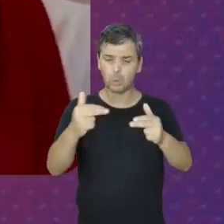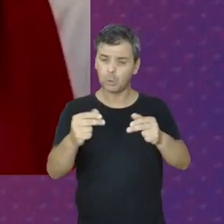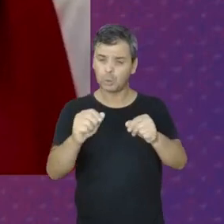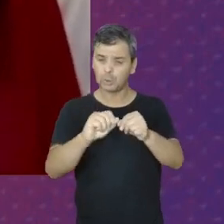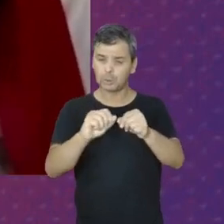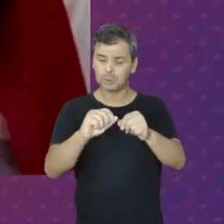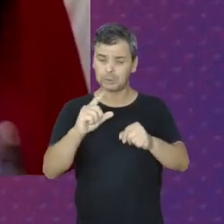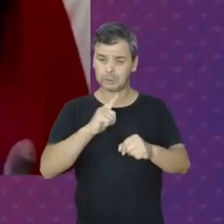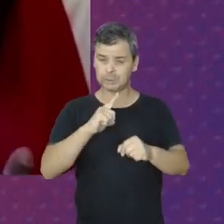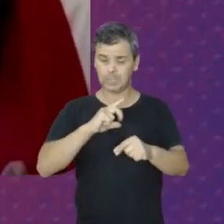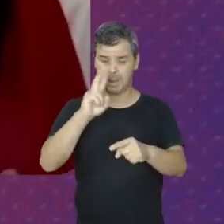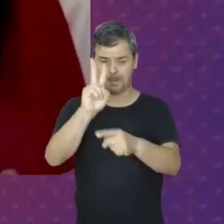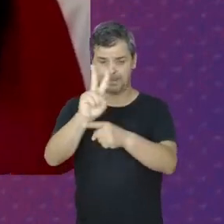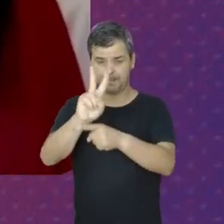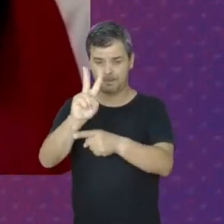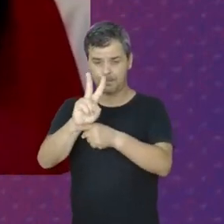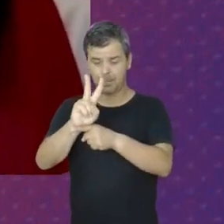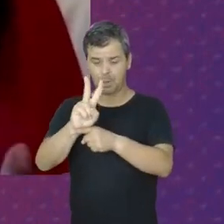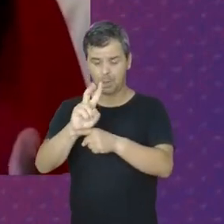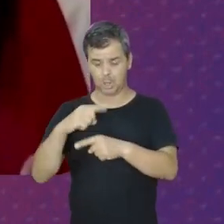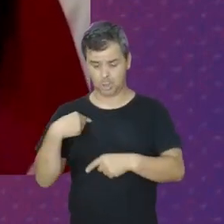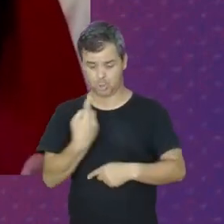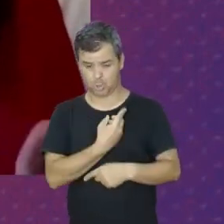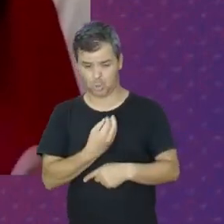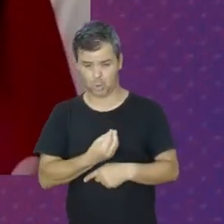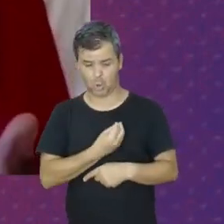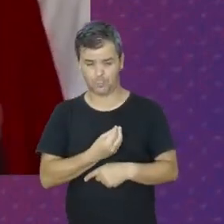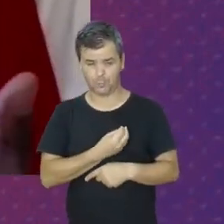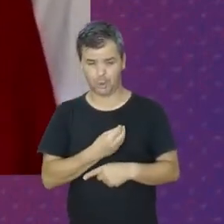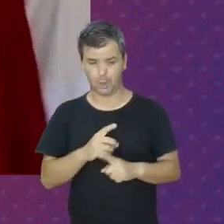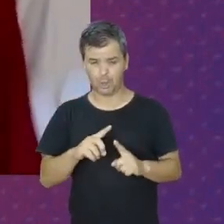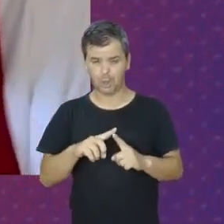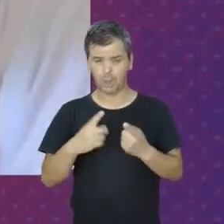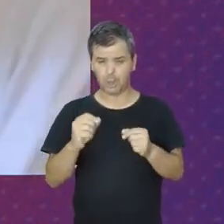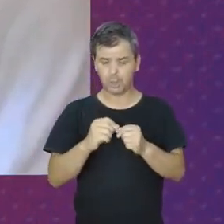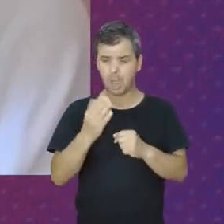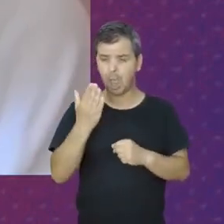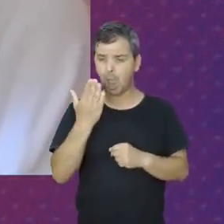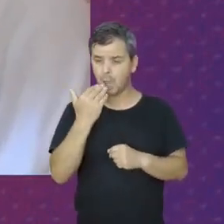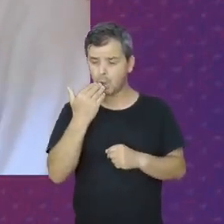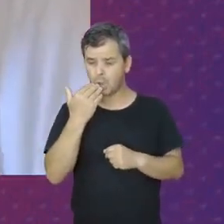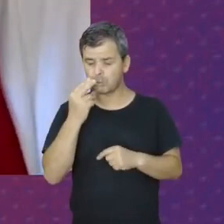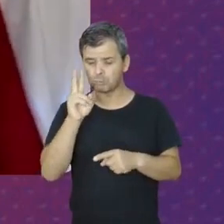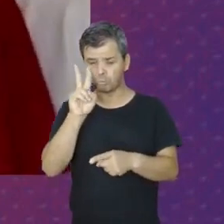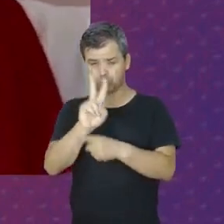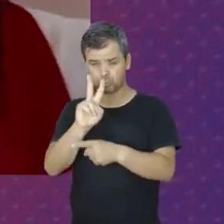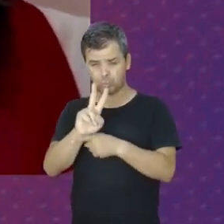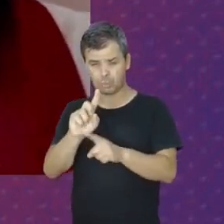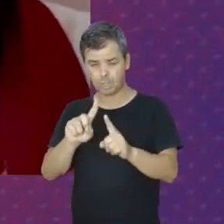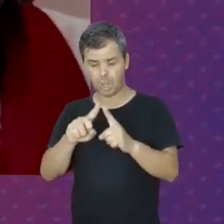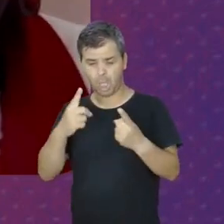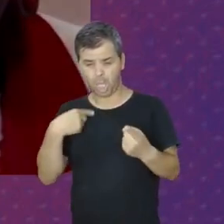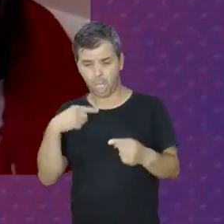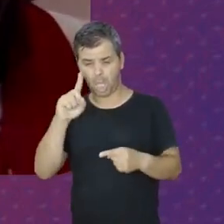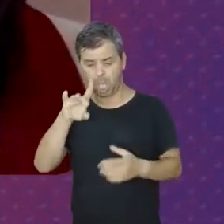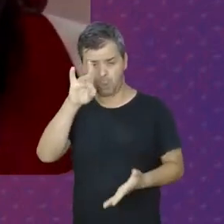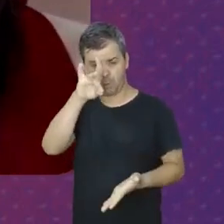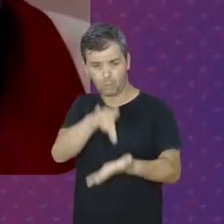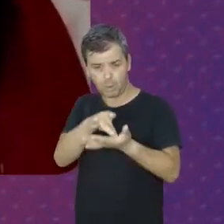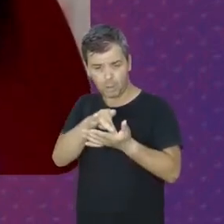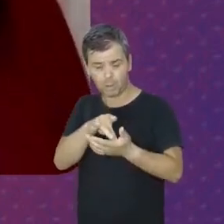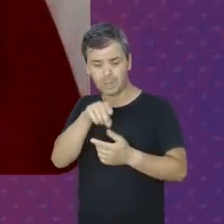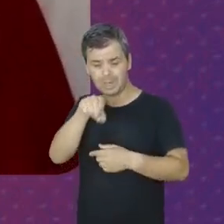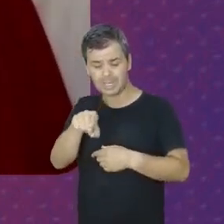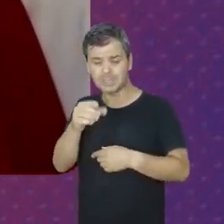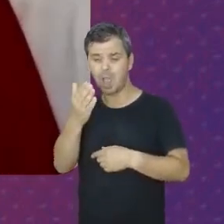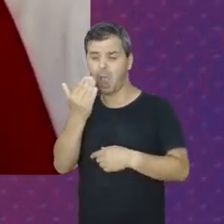nós termos a proteção às nossas vidas, a termos os alimentos mais protegidos, é uma medida afirmativa que esse